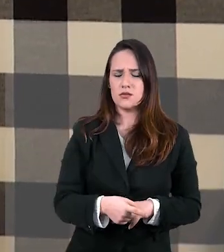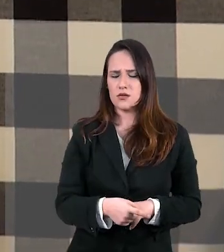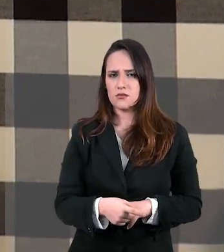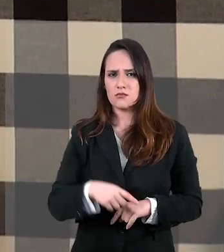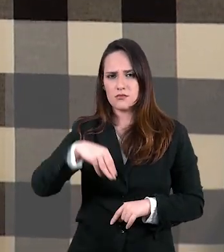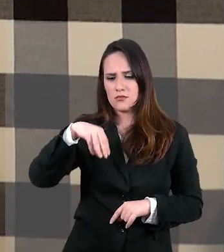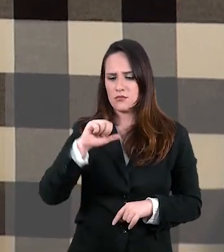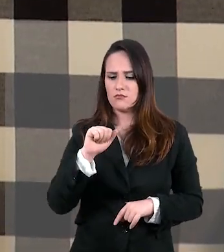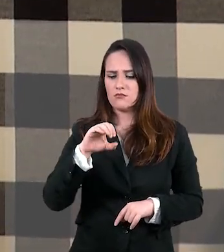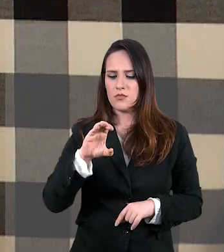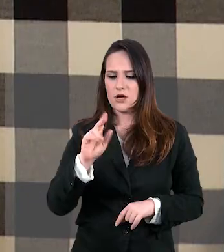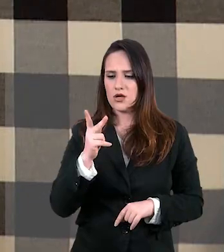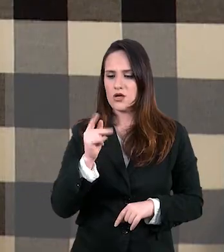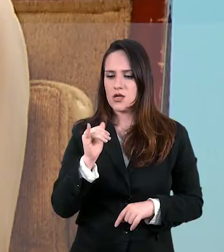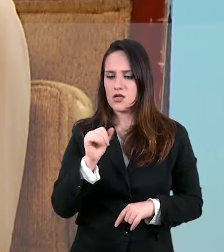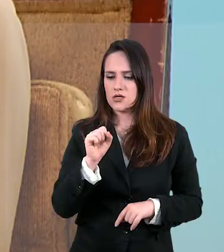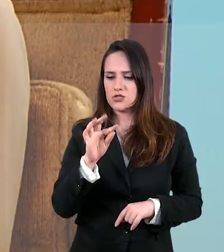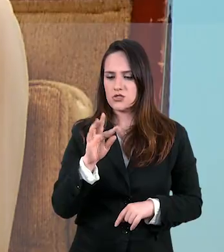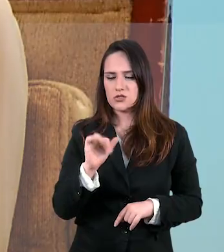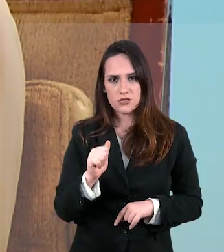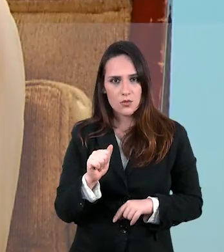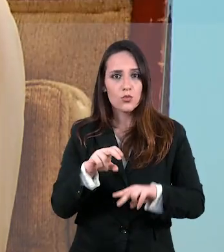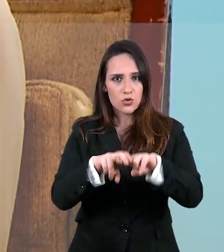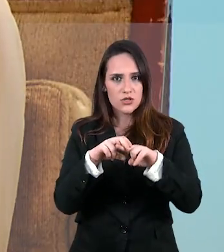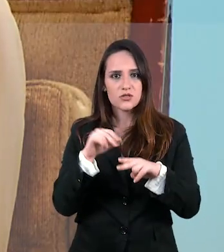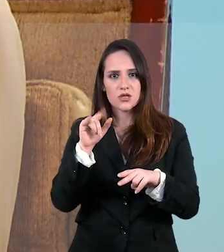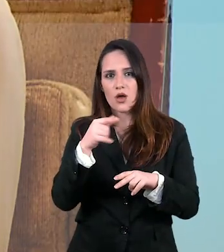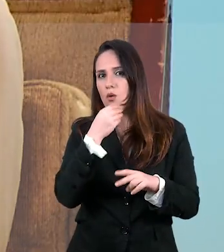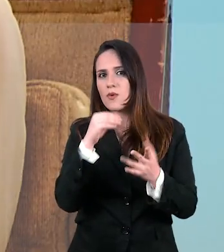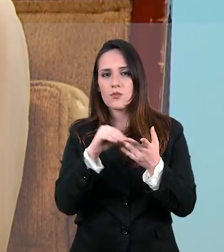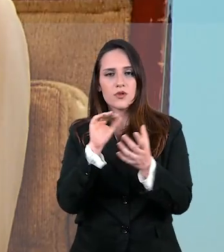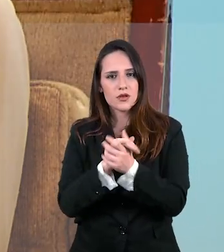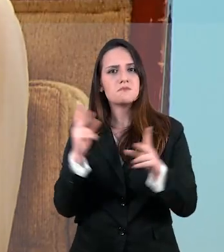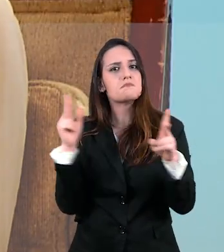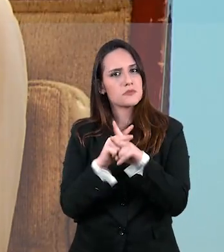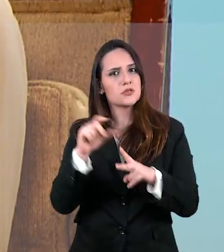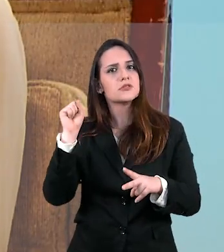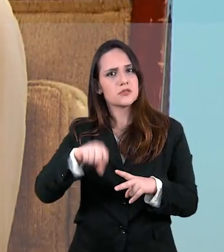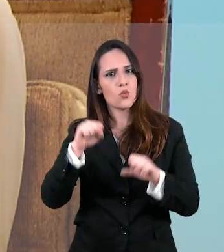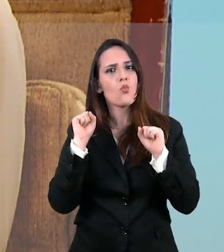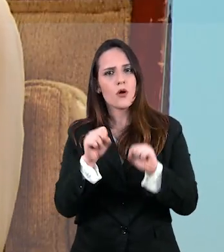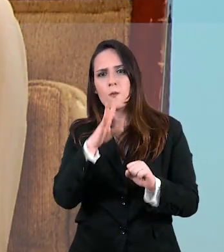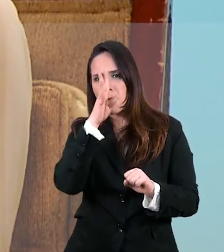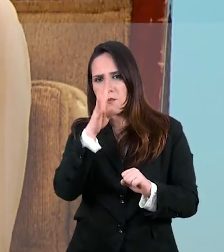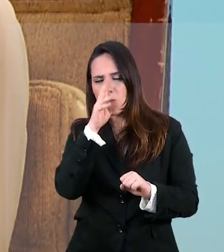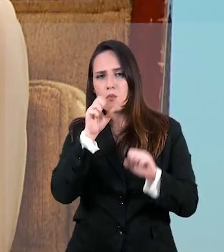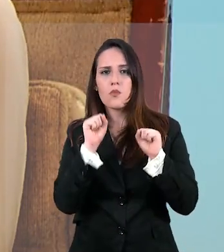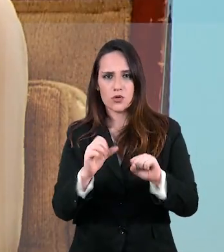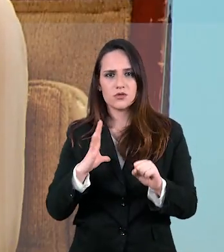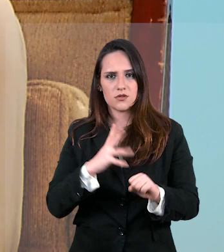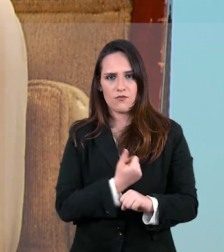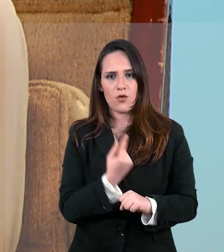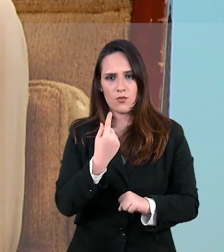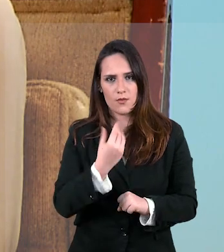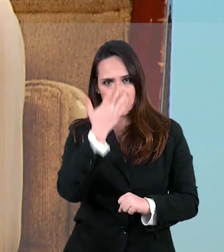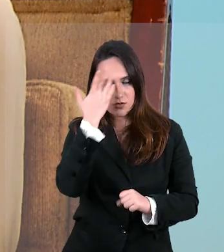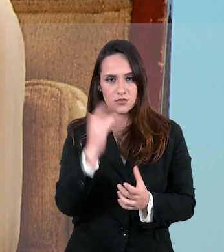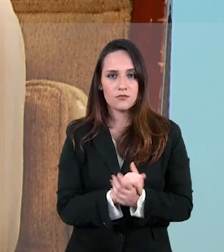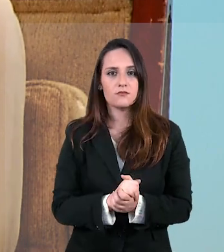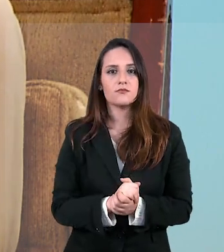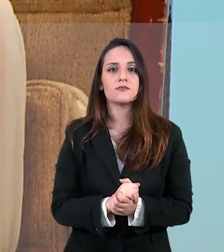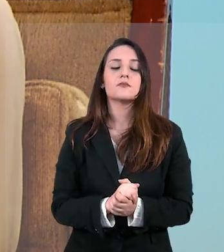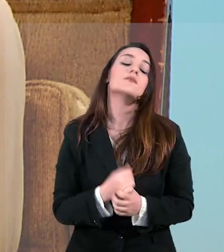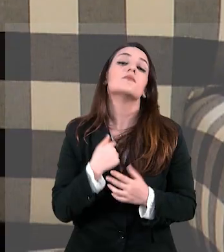sociedade machista, dizendo que em briga de marido e mulher se mete a colher sim, porque você pode estar salvando uma